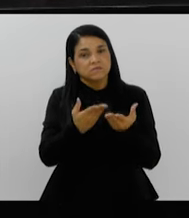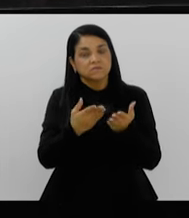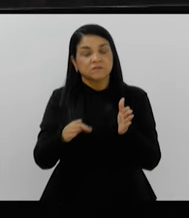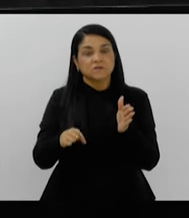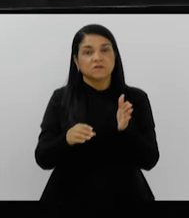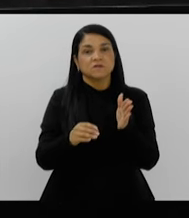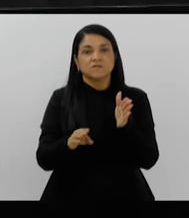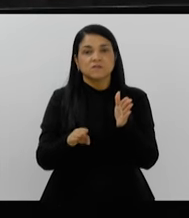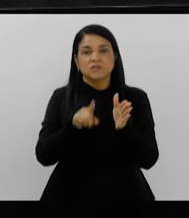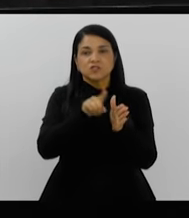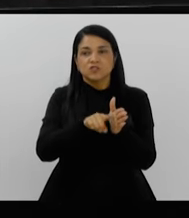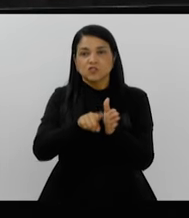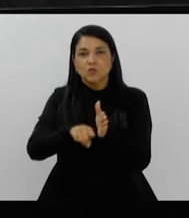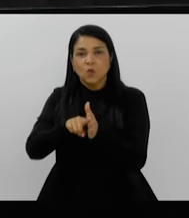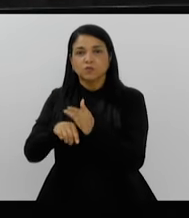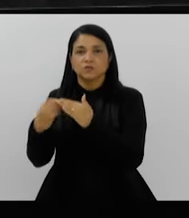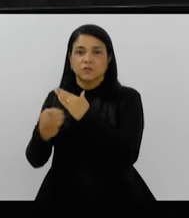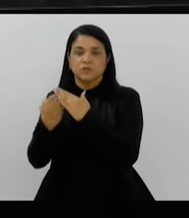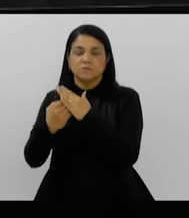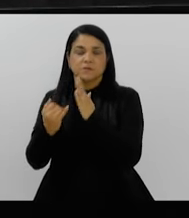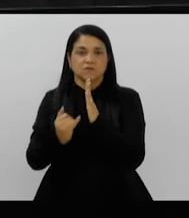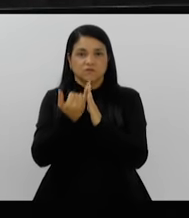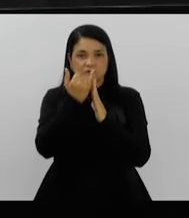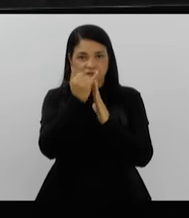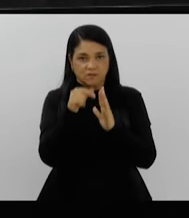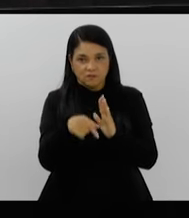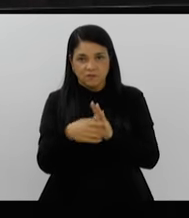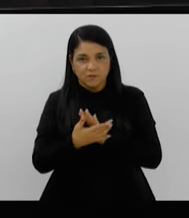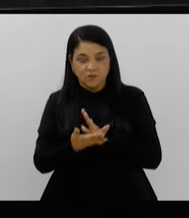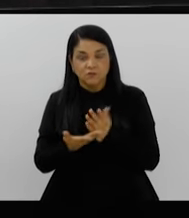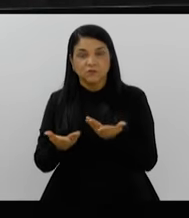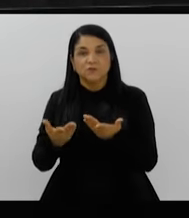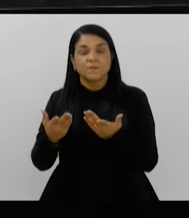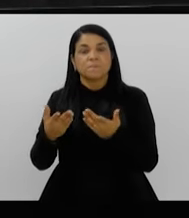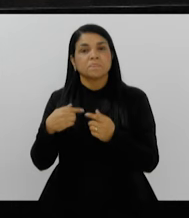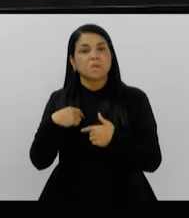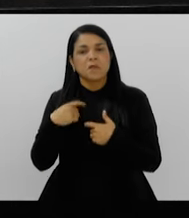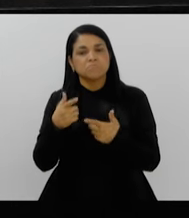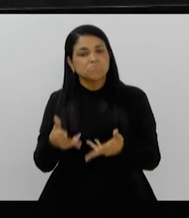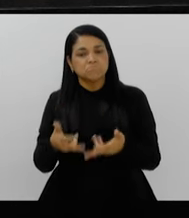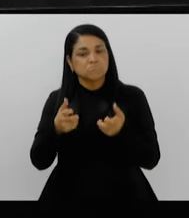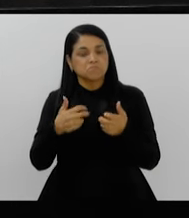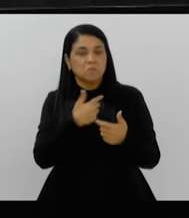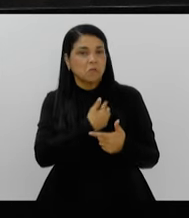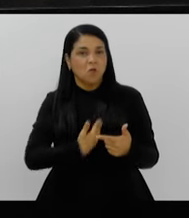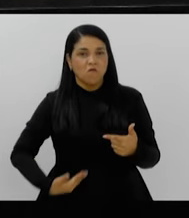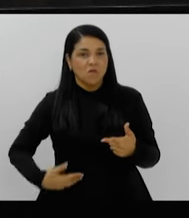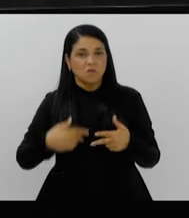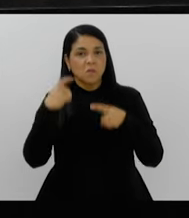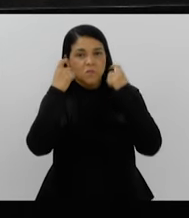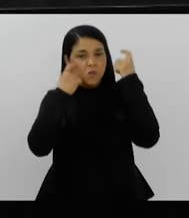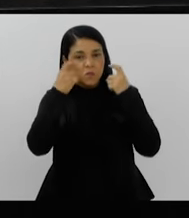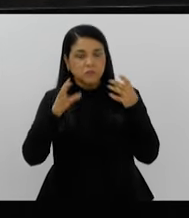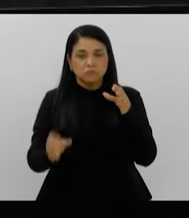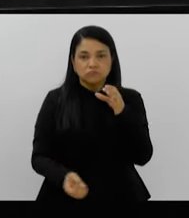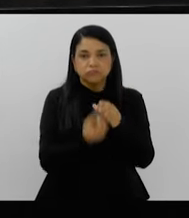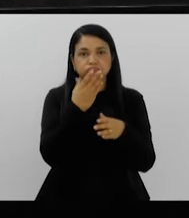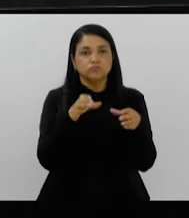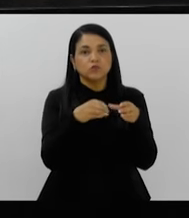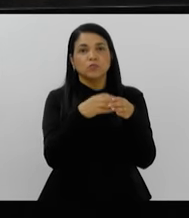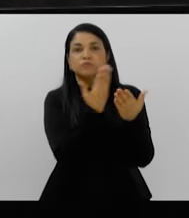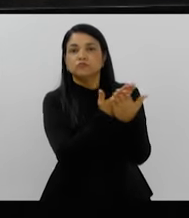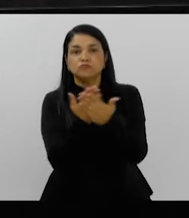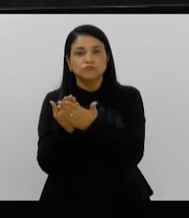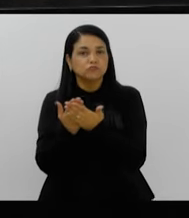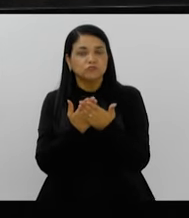fiscais. Assim como também não vemos preocupação do governo na formação de grupos de estudo com